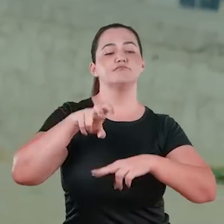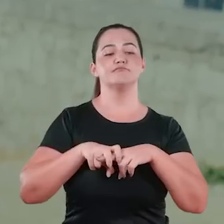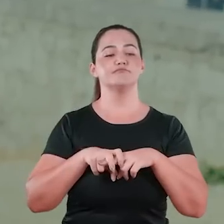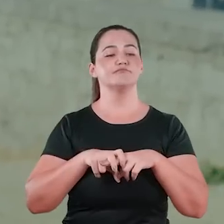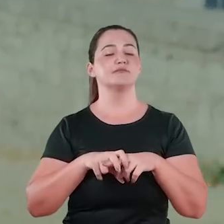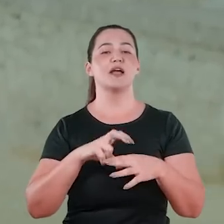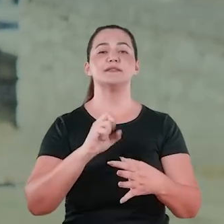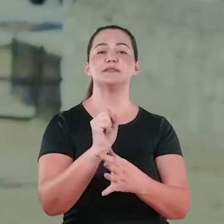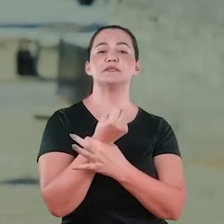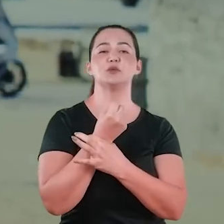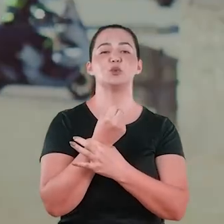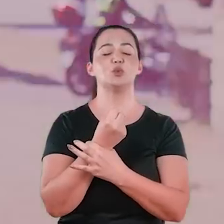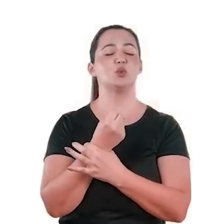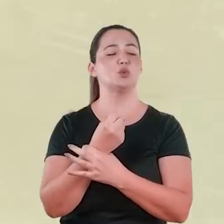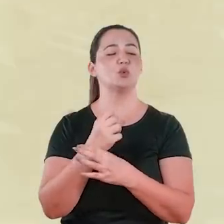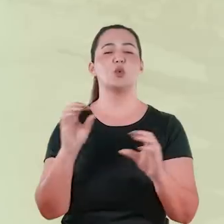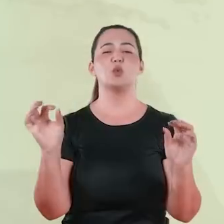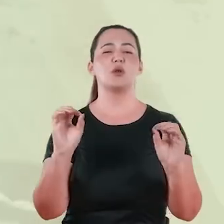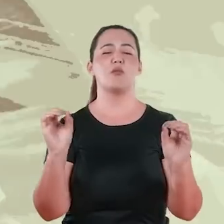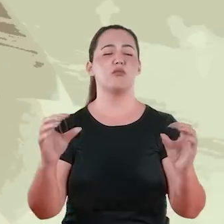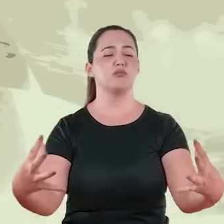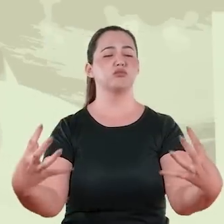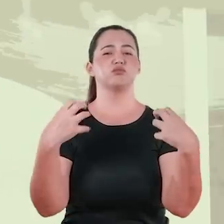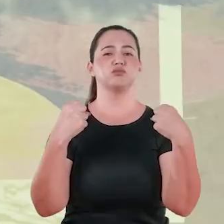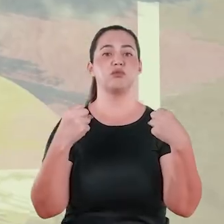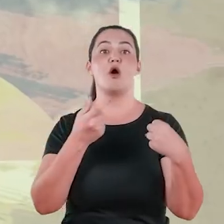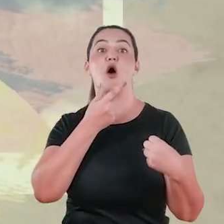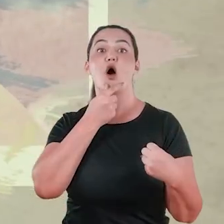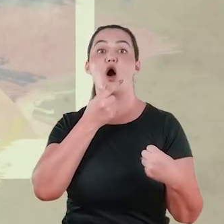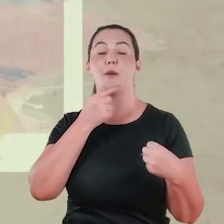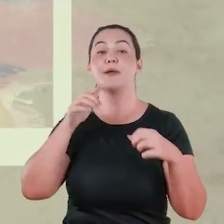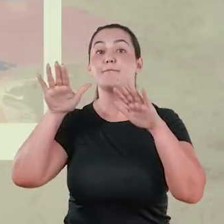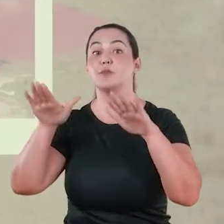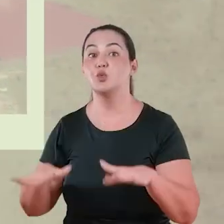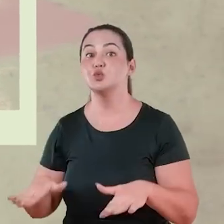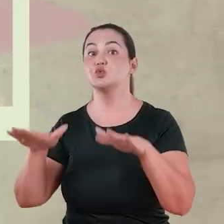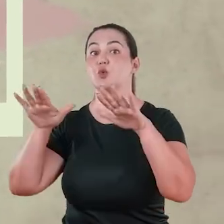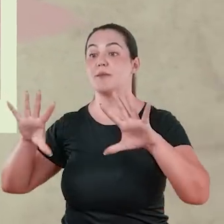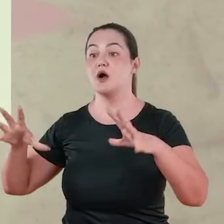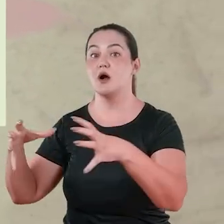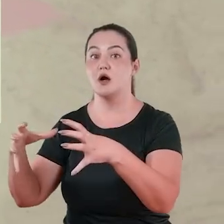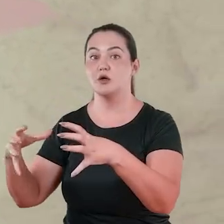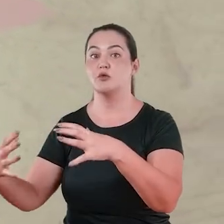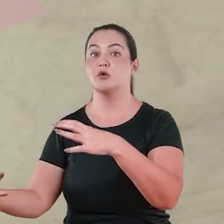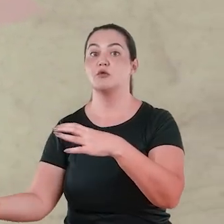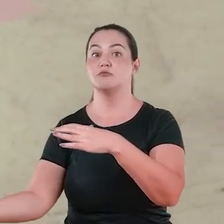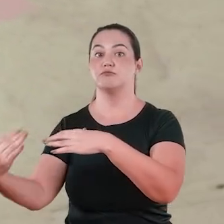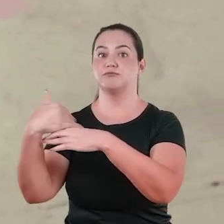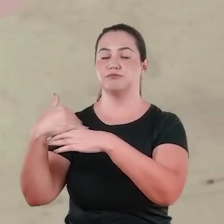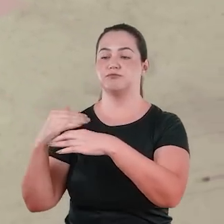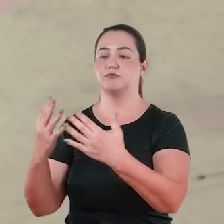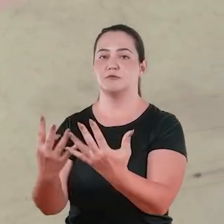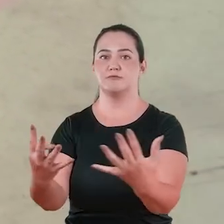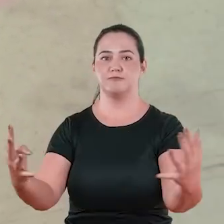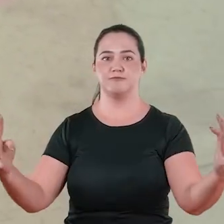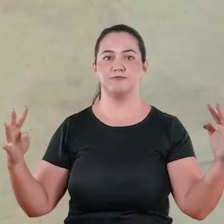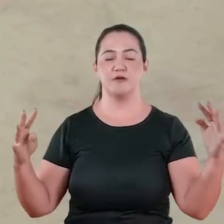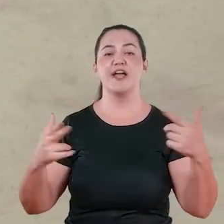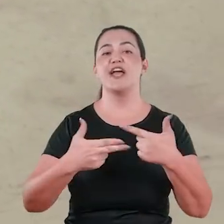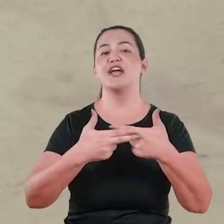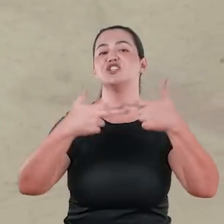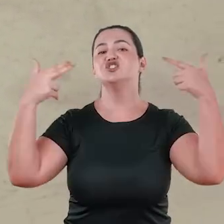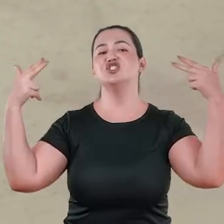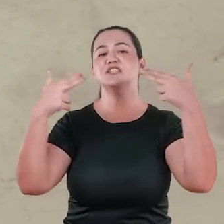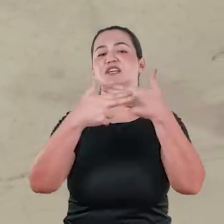os muçulmanos, liderados por Mehmed II. Esses muçulmanos eram otomanos. Otomanos